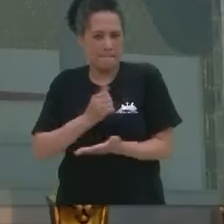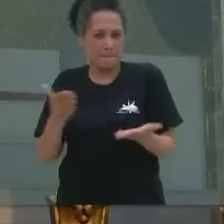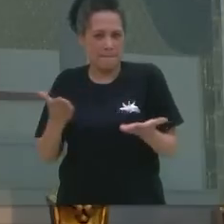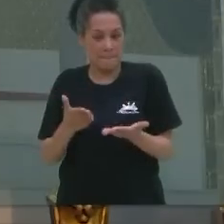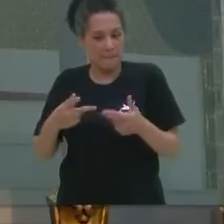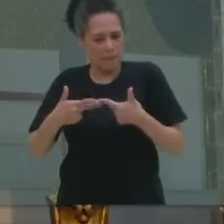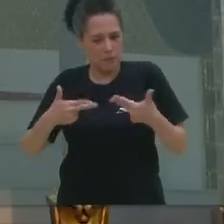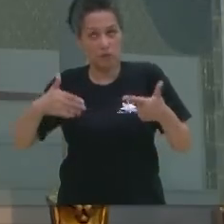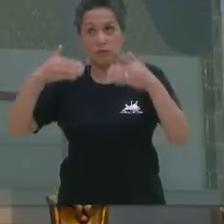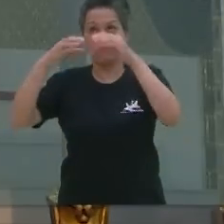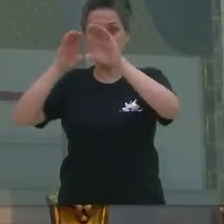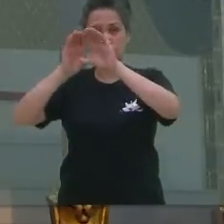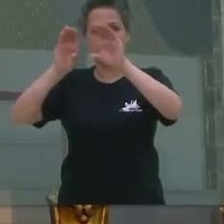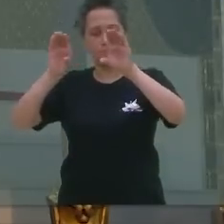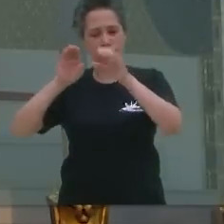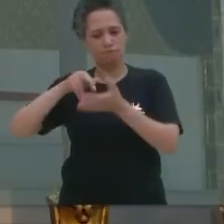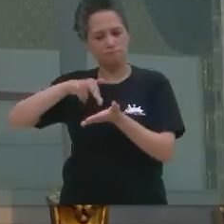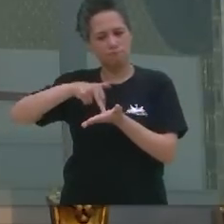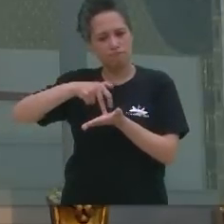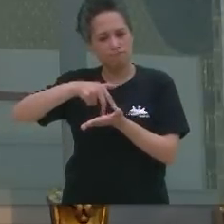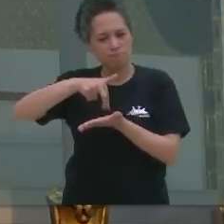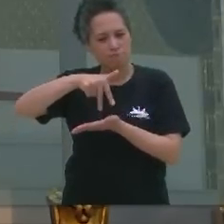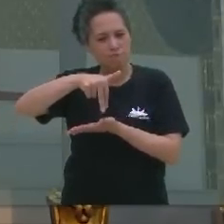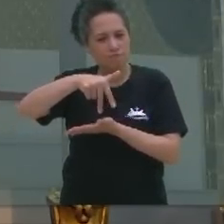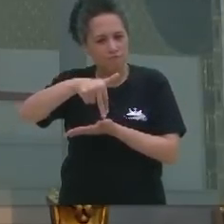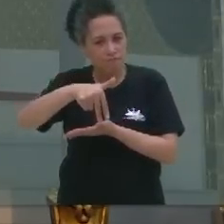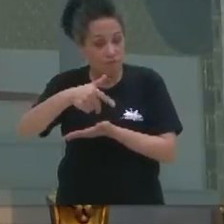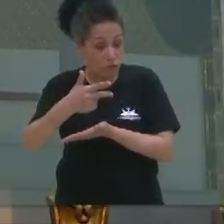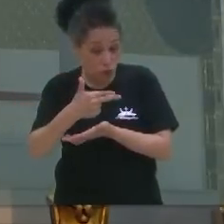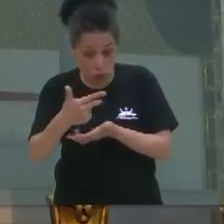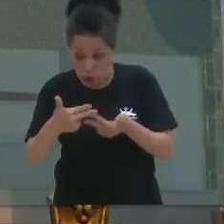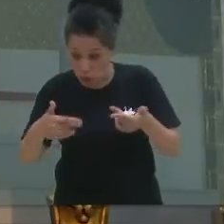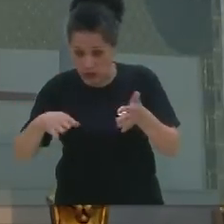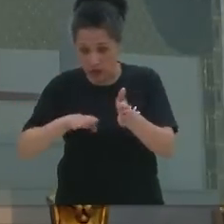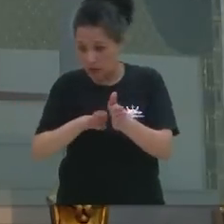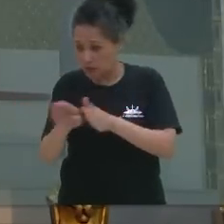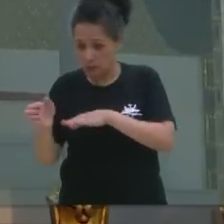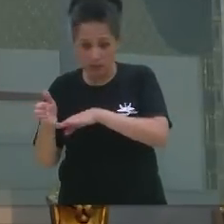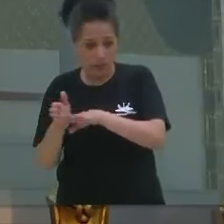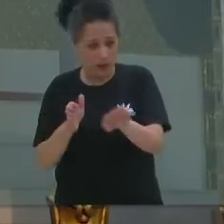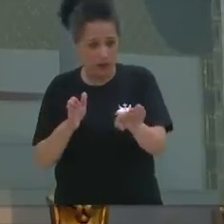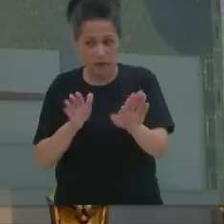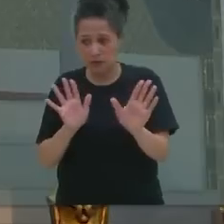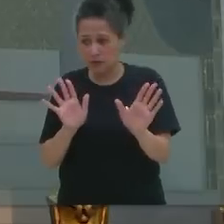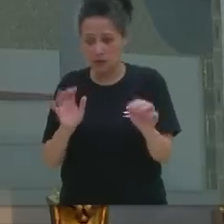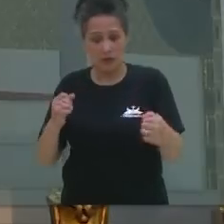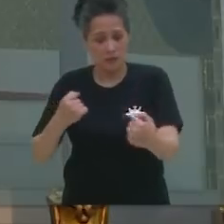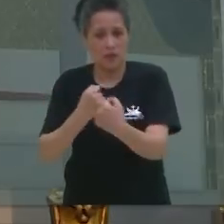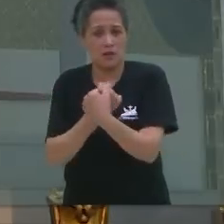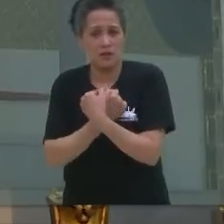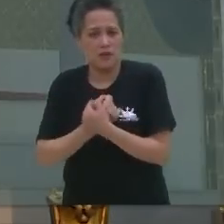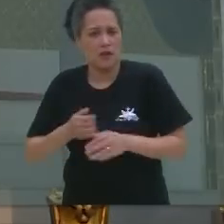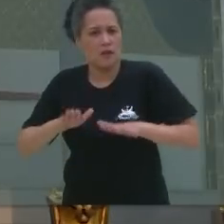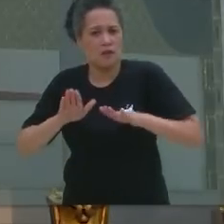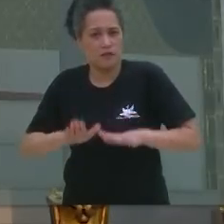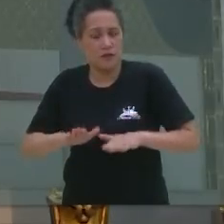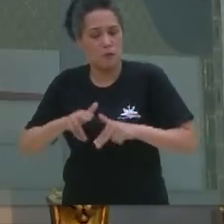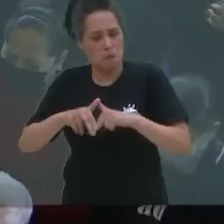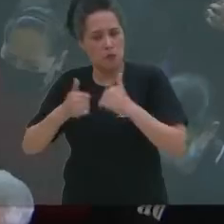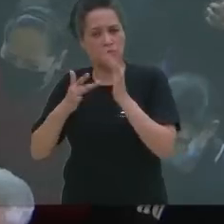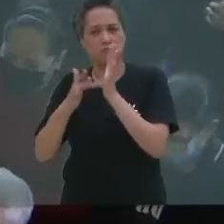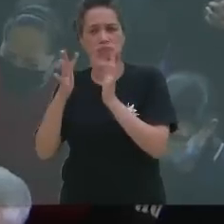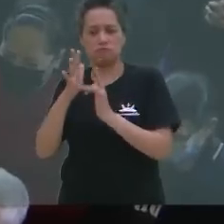céu e, caminhando entre as coisas que passam, abraçar as que não passam. Por Cristo nosso